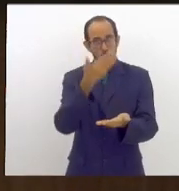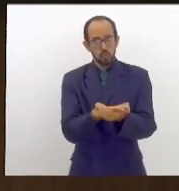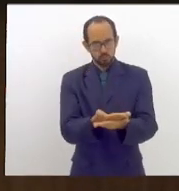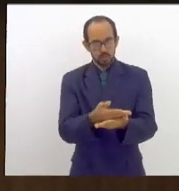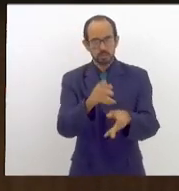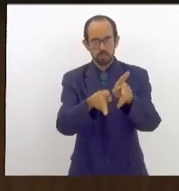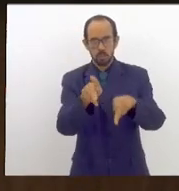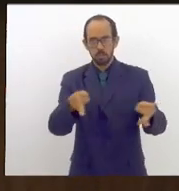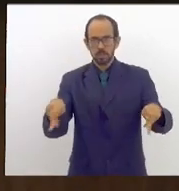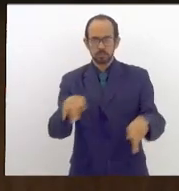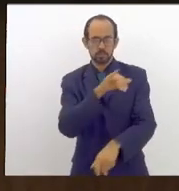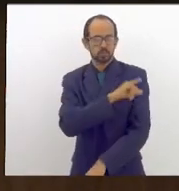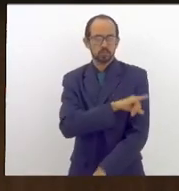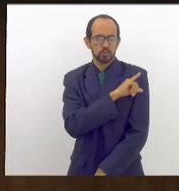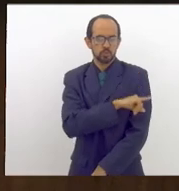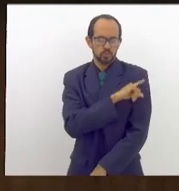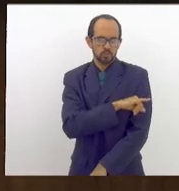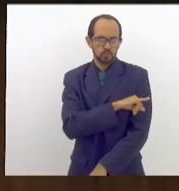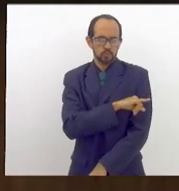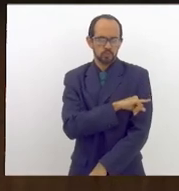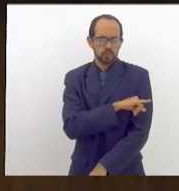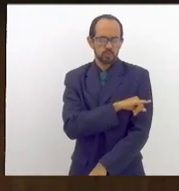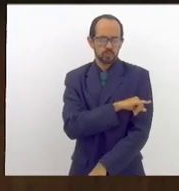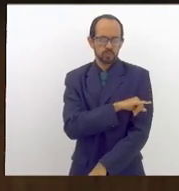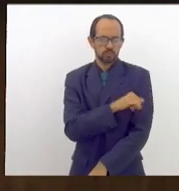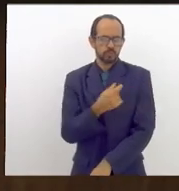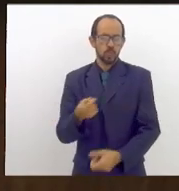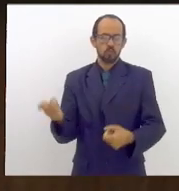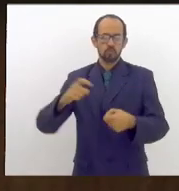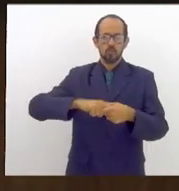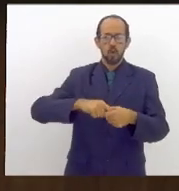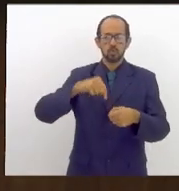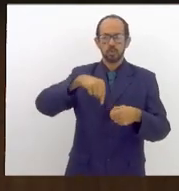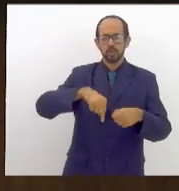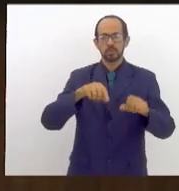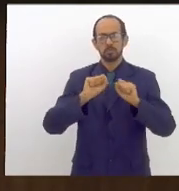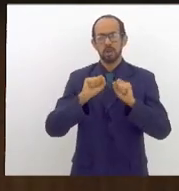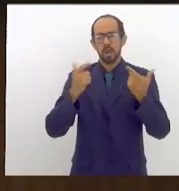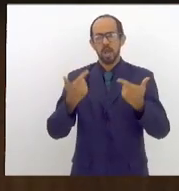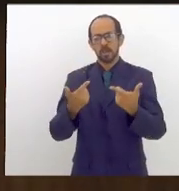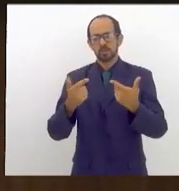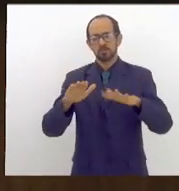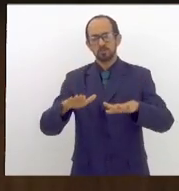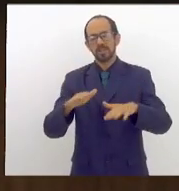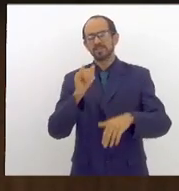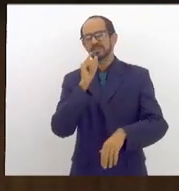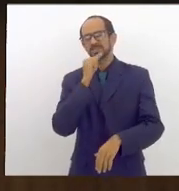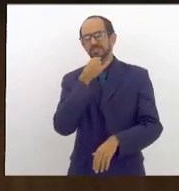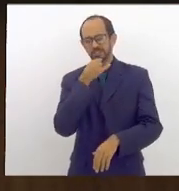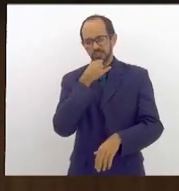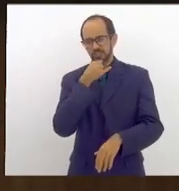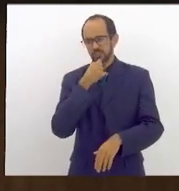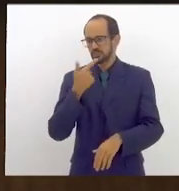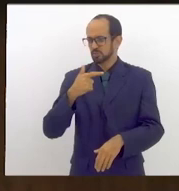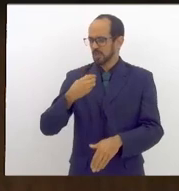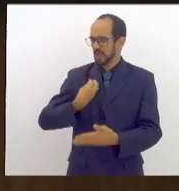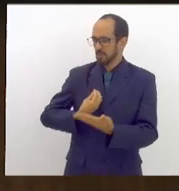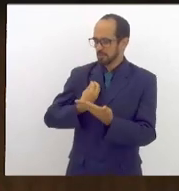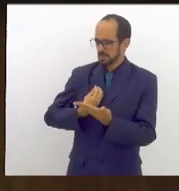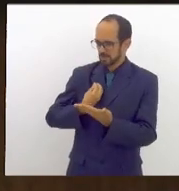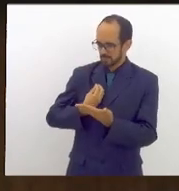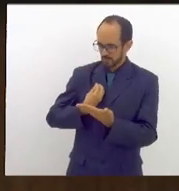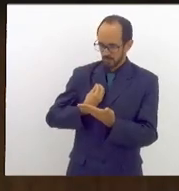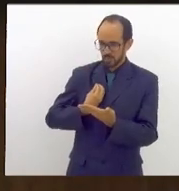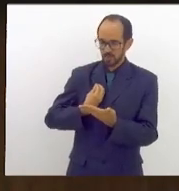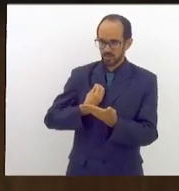Fluminense eu volto a esta casa mas com muita tristeza e não ter a sua presença